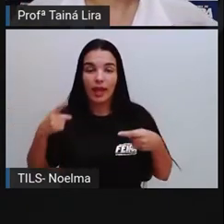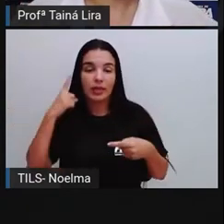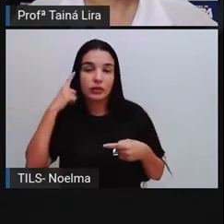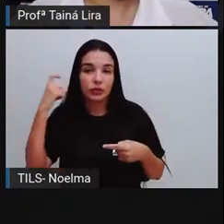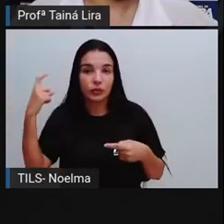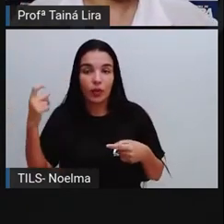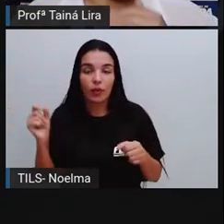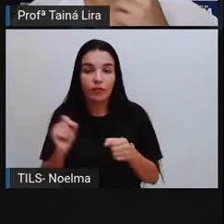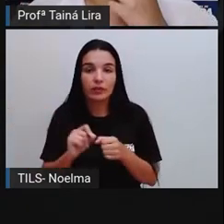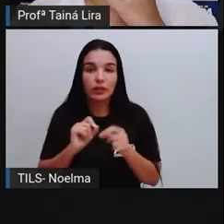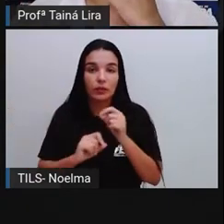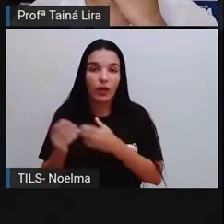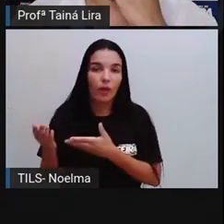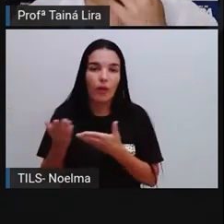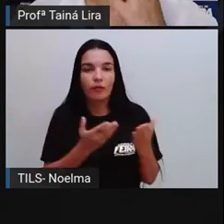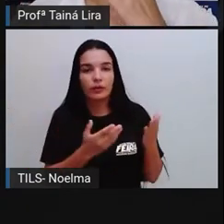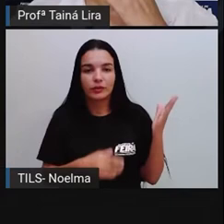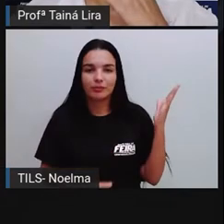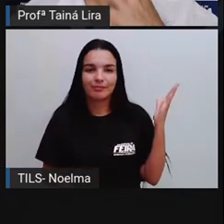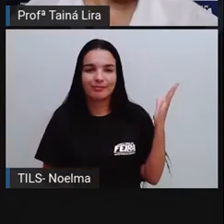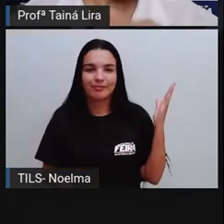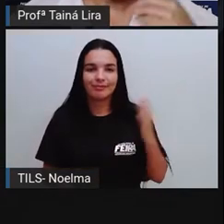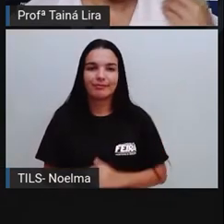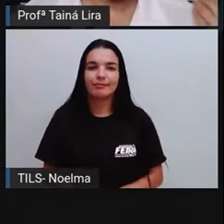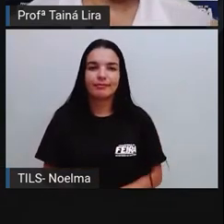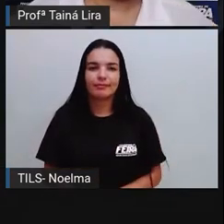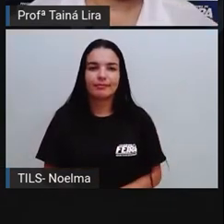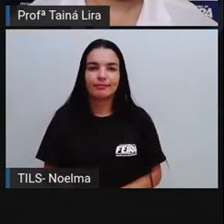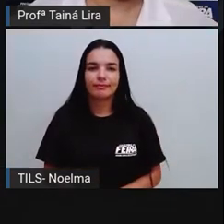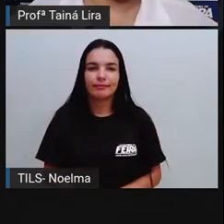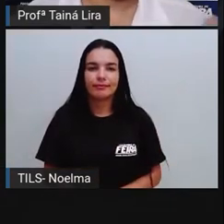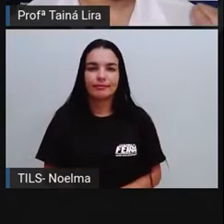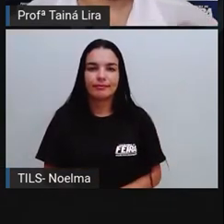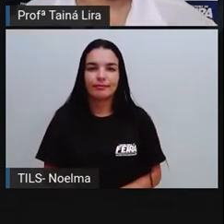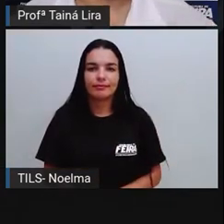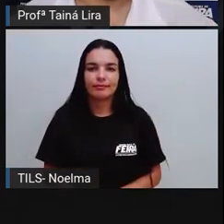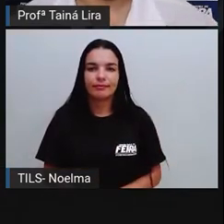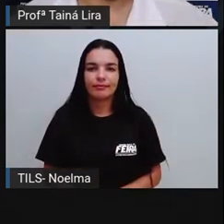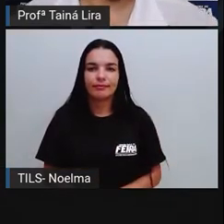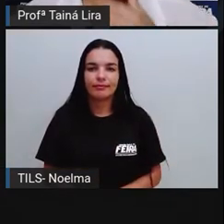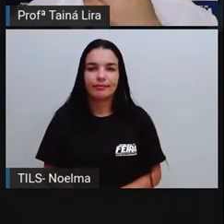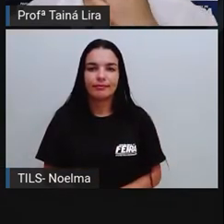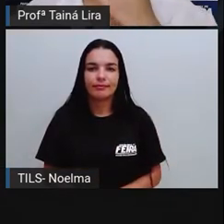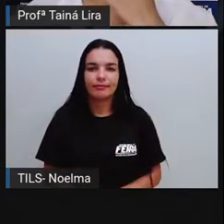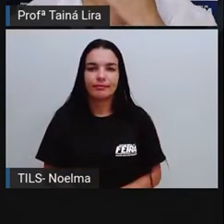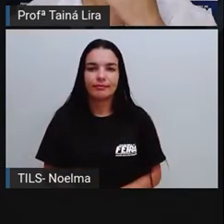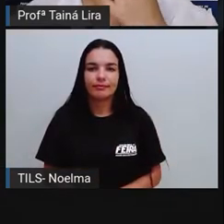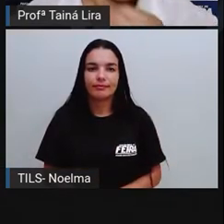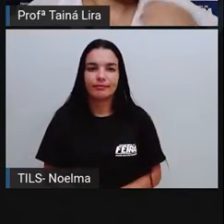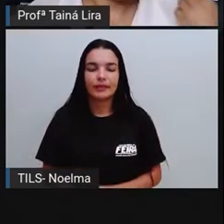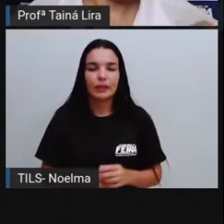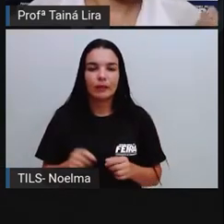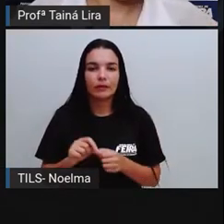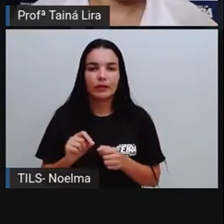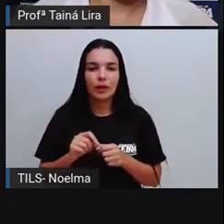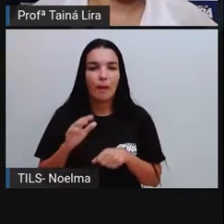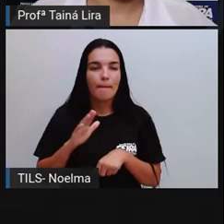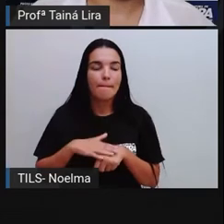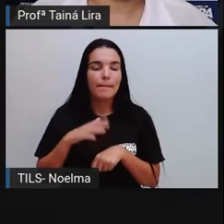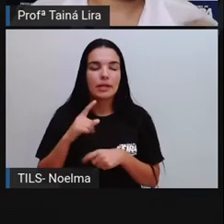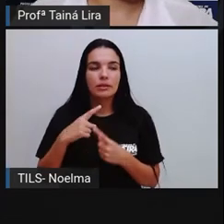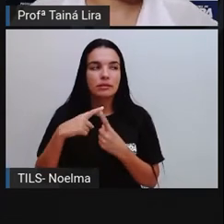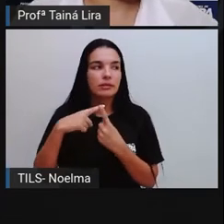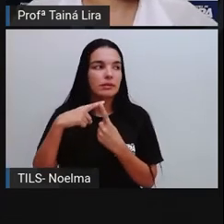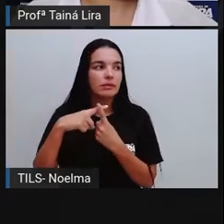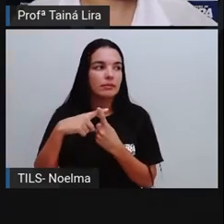e produzir esse convite, tá? E eles fizeram um convite para mais 7 alunos.